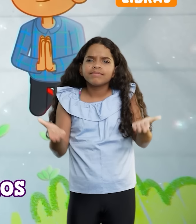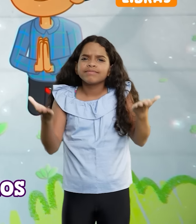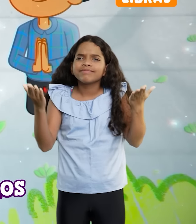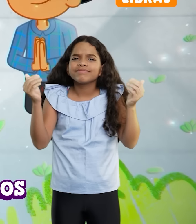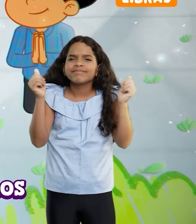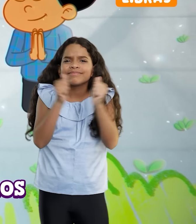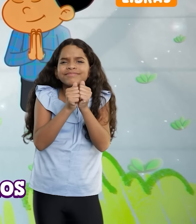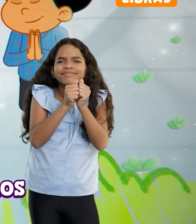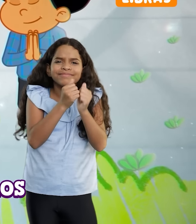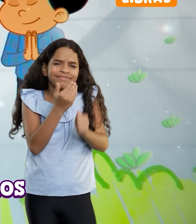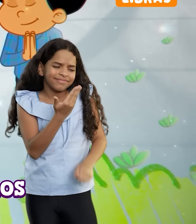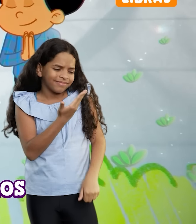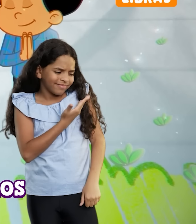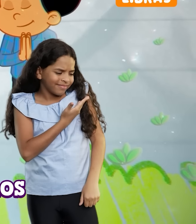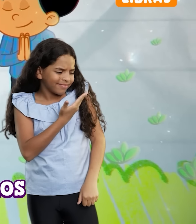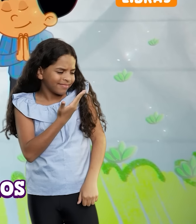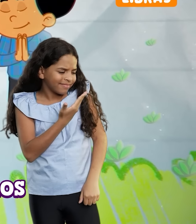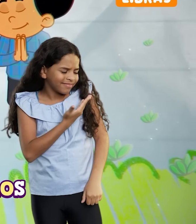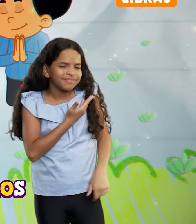com outros